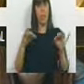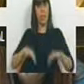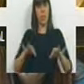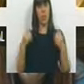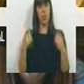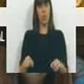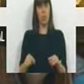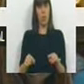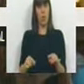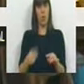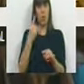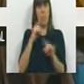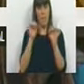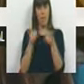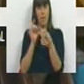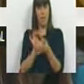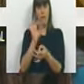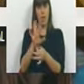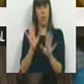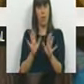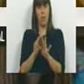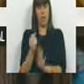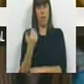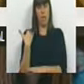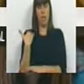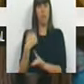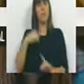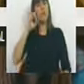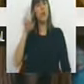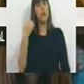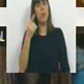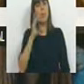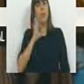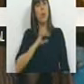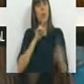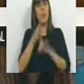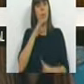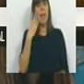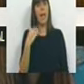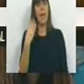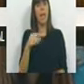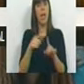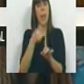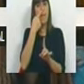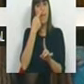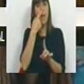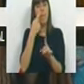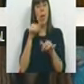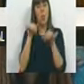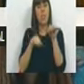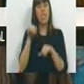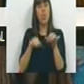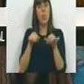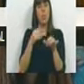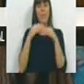Termino só com uma breve nota. Recentemente nós sabemos que a senhora deputada Catarina Martins preferia um